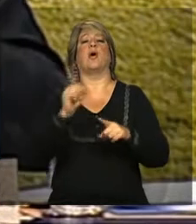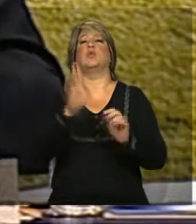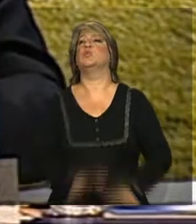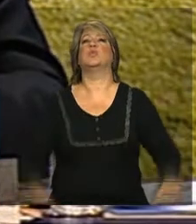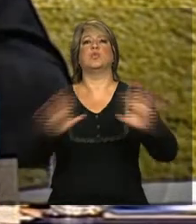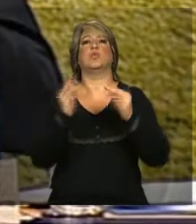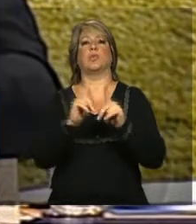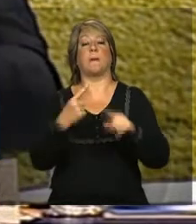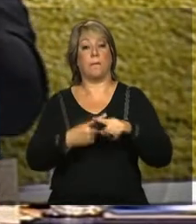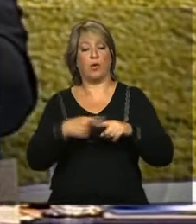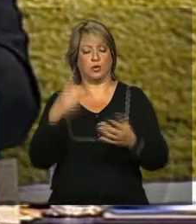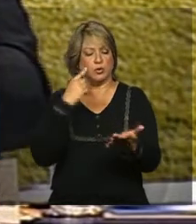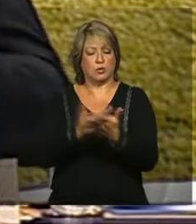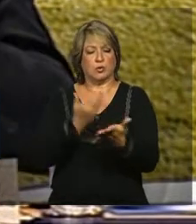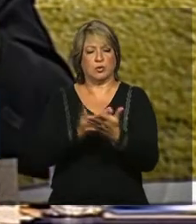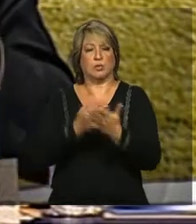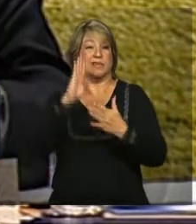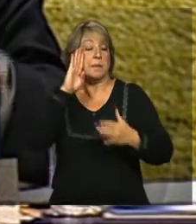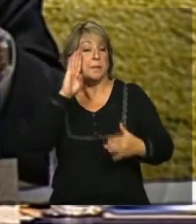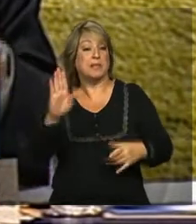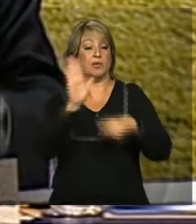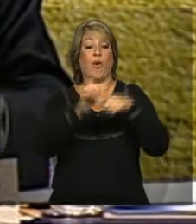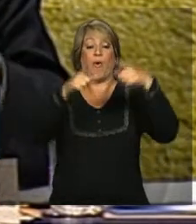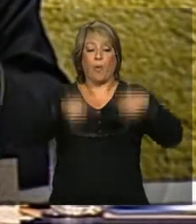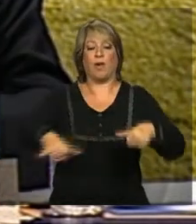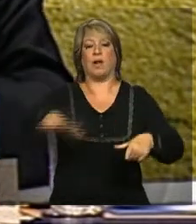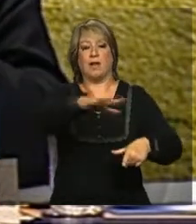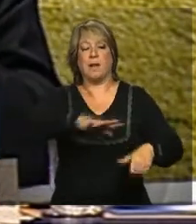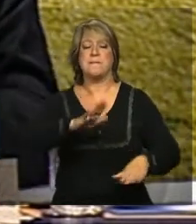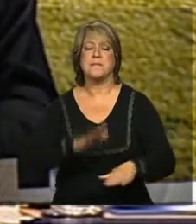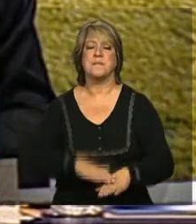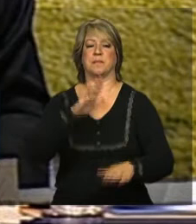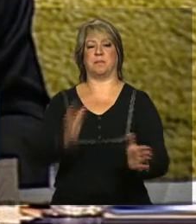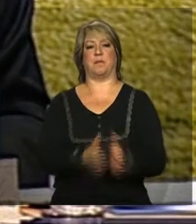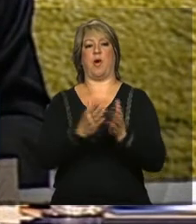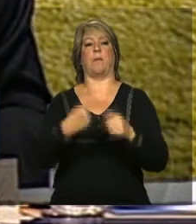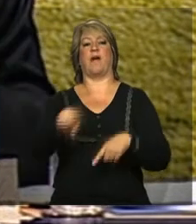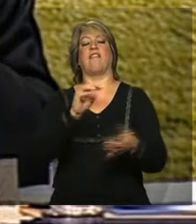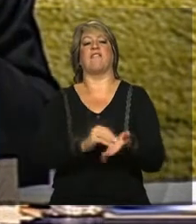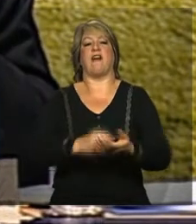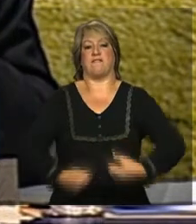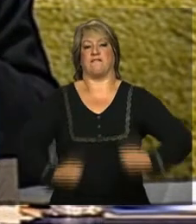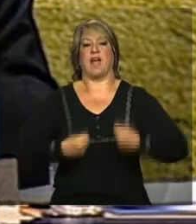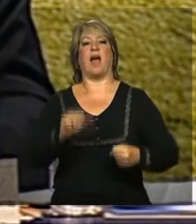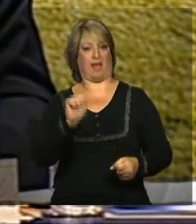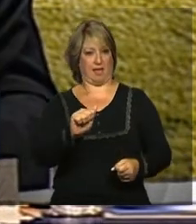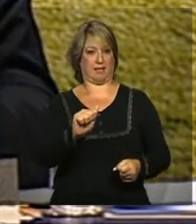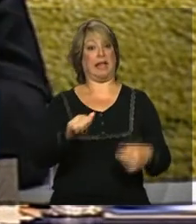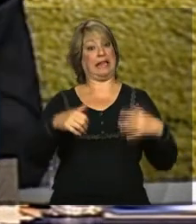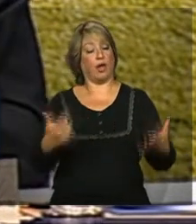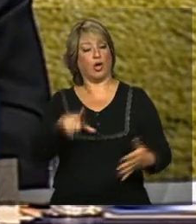Porque os estudos mostraram que o impacto positivo é nas regiões onde você tem deficiência de vitamina a polis Nós escolhemos